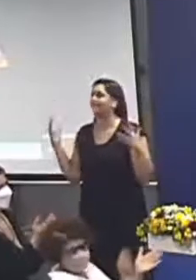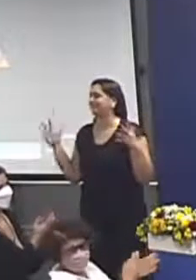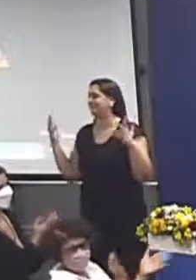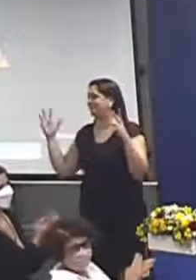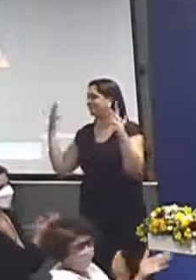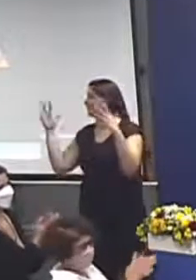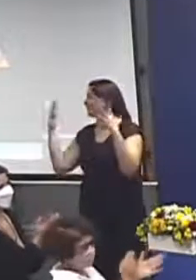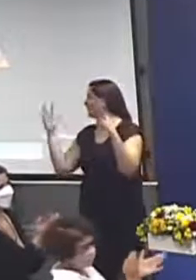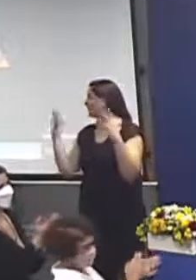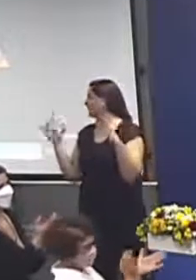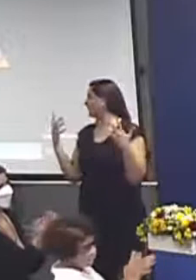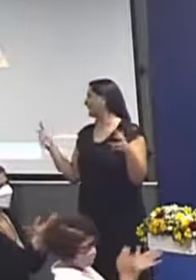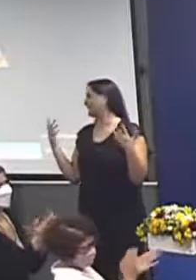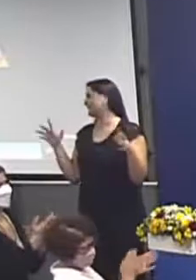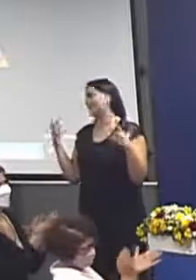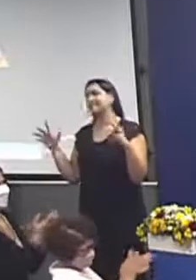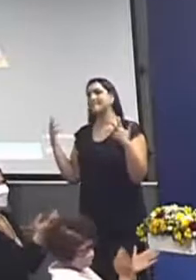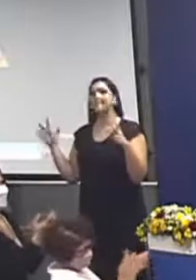obrigado.